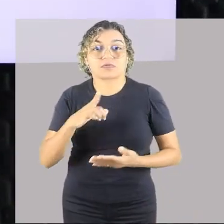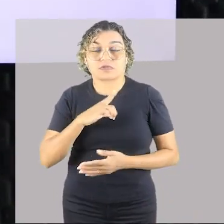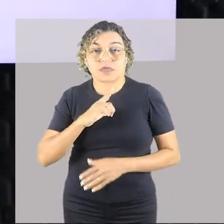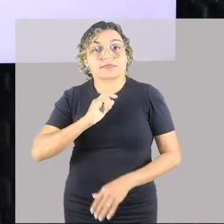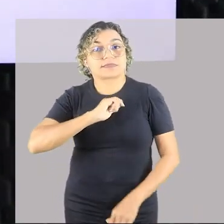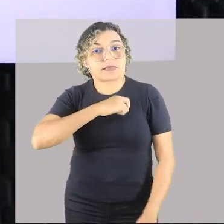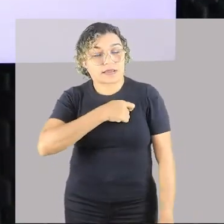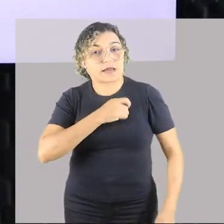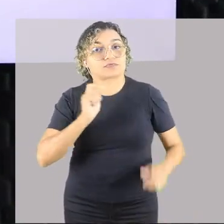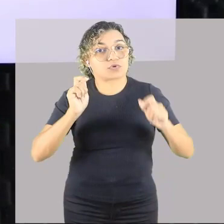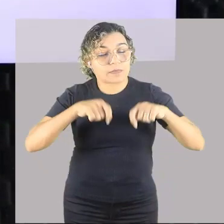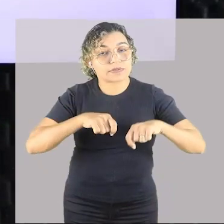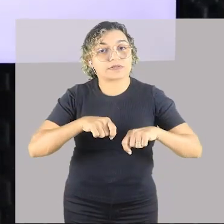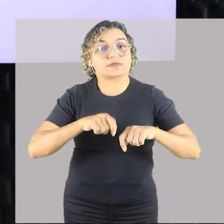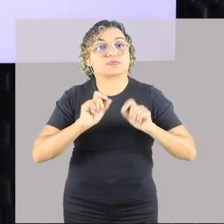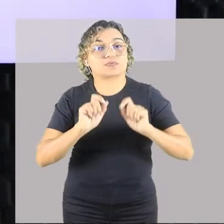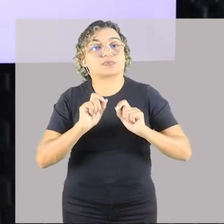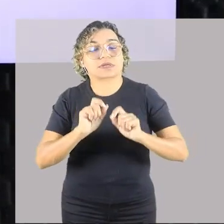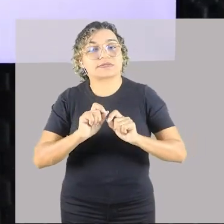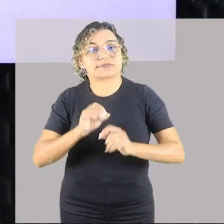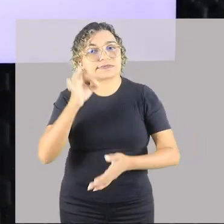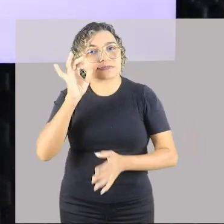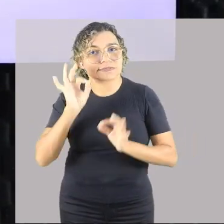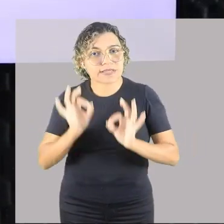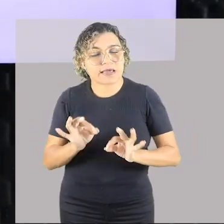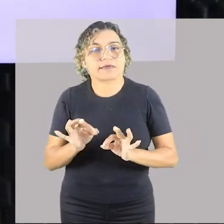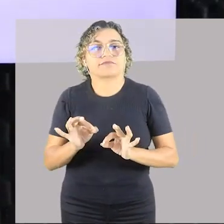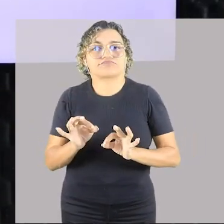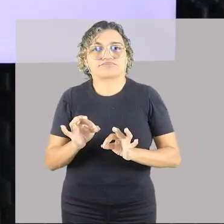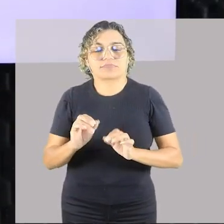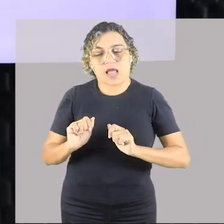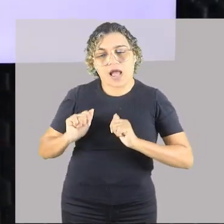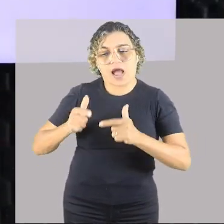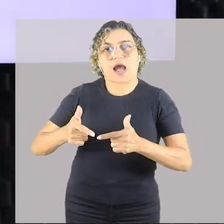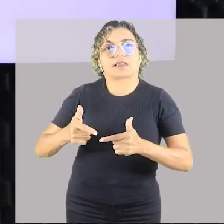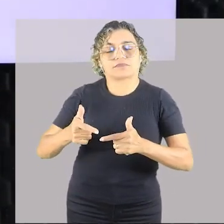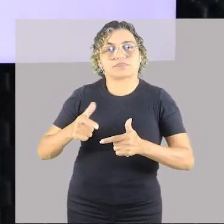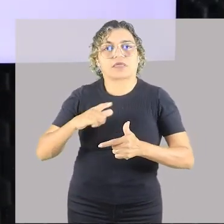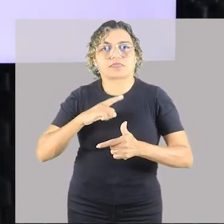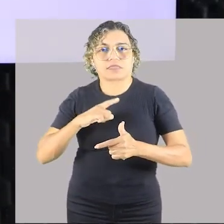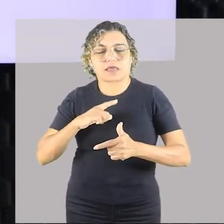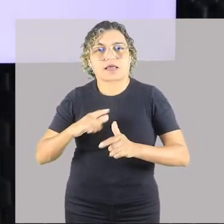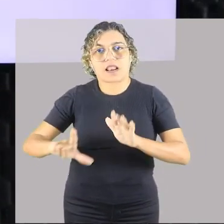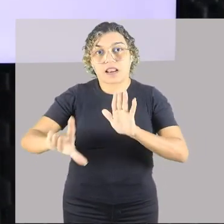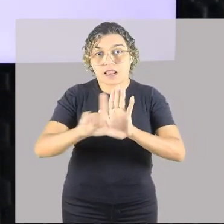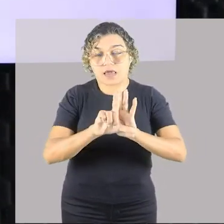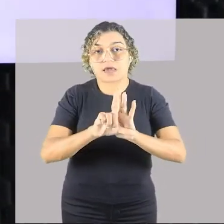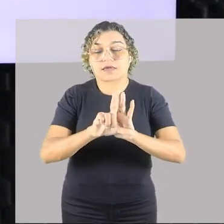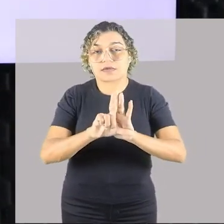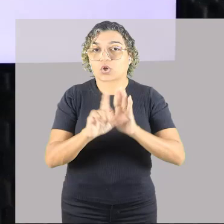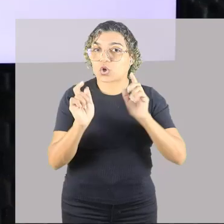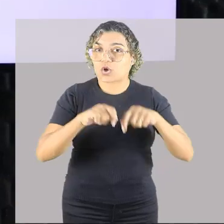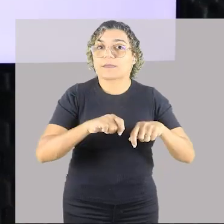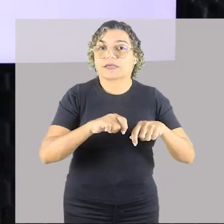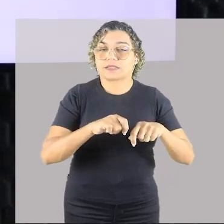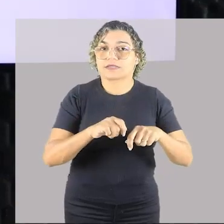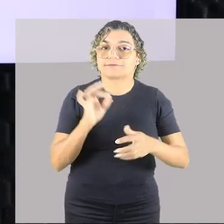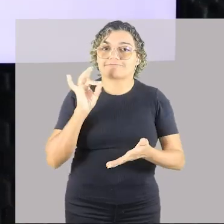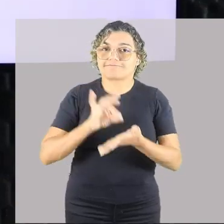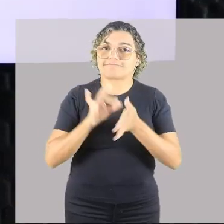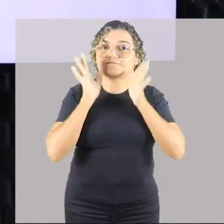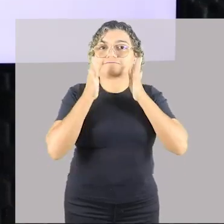são indelegáveis, é claro, as competências exclusivas, a edição de atos normativos que estão previstos lá em lei como